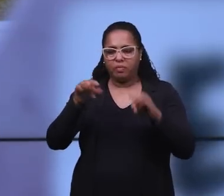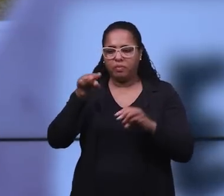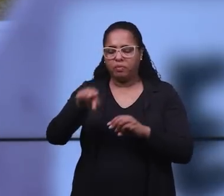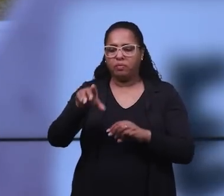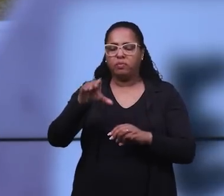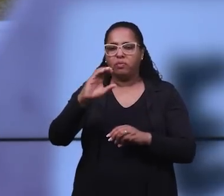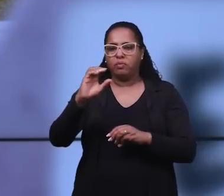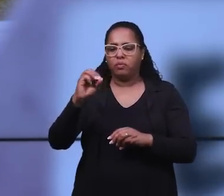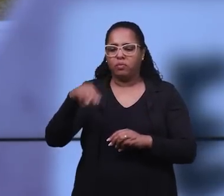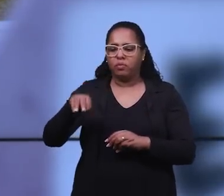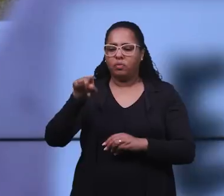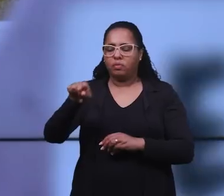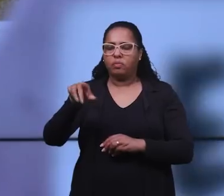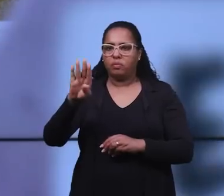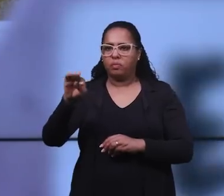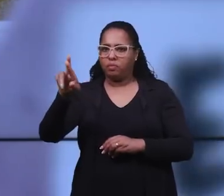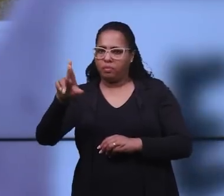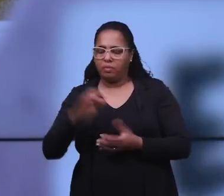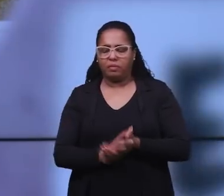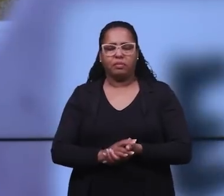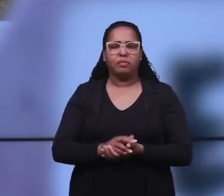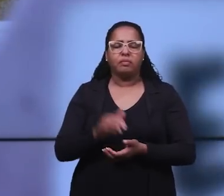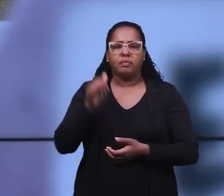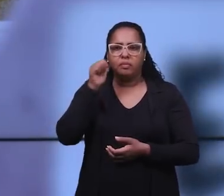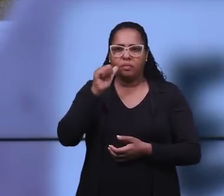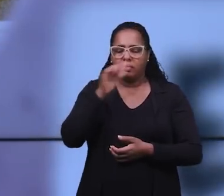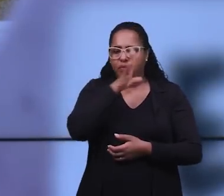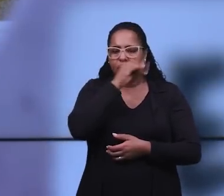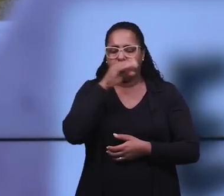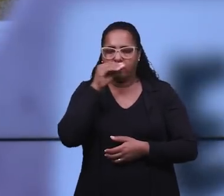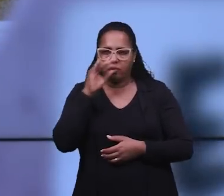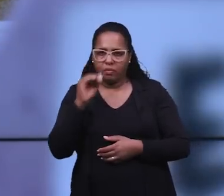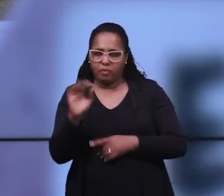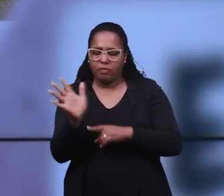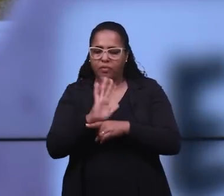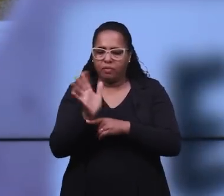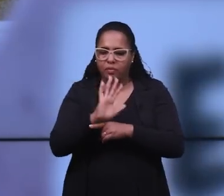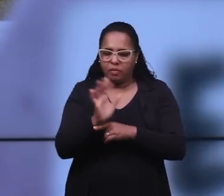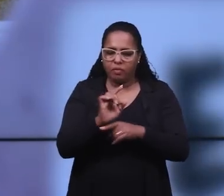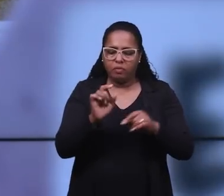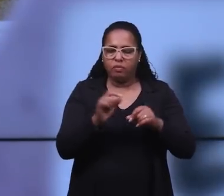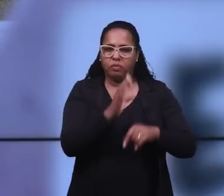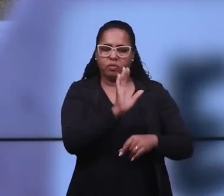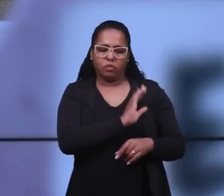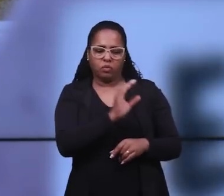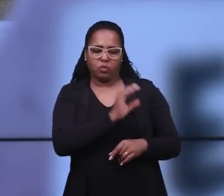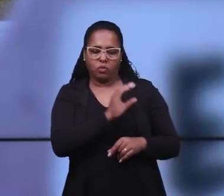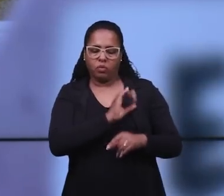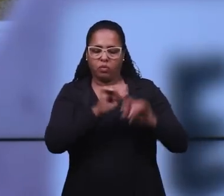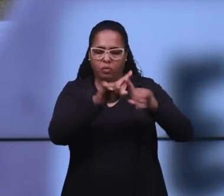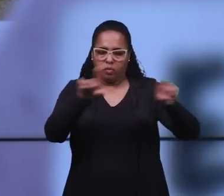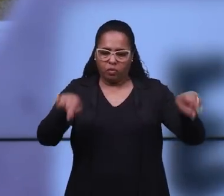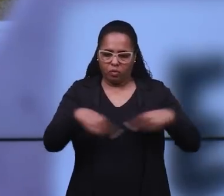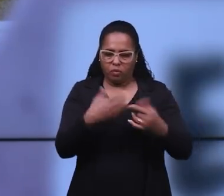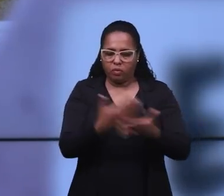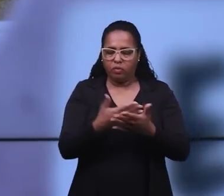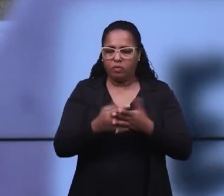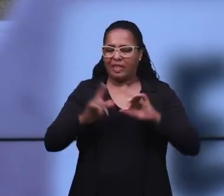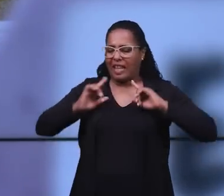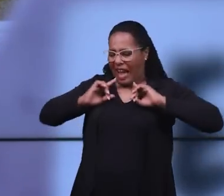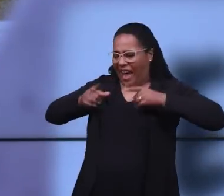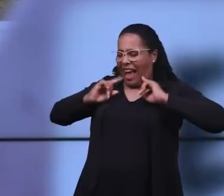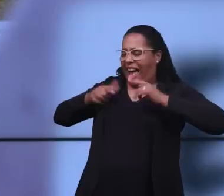contato@radiomanaim.com.br. Uma de nossas adolescentes foi alvo de vídeos produzidos pelas colegas de classe zombando dela.